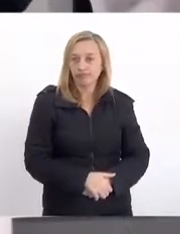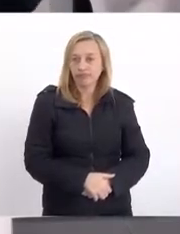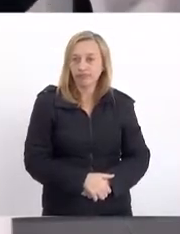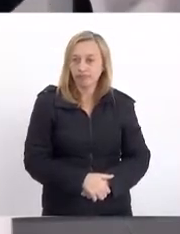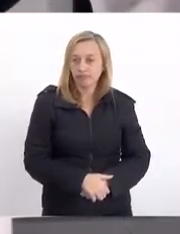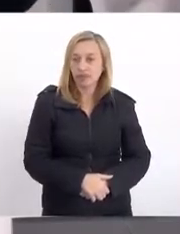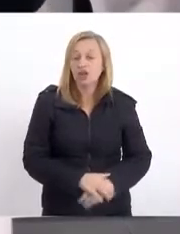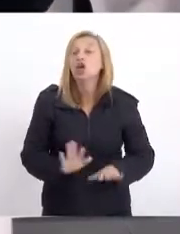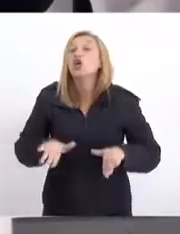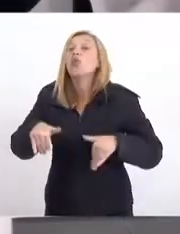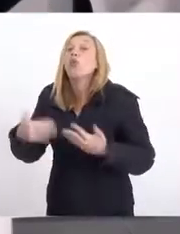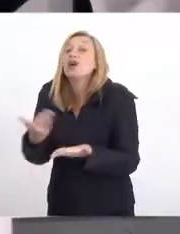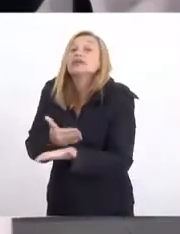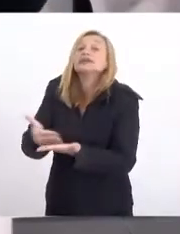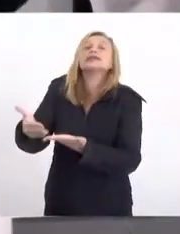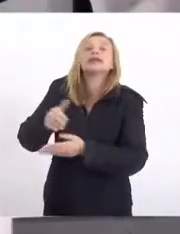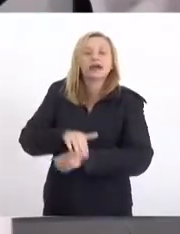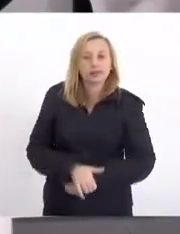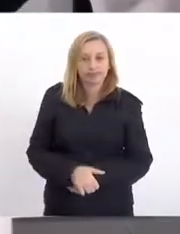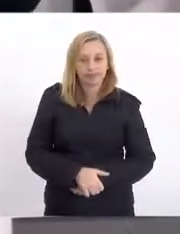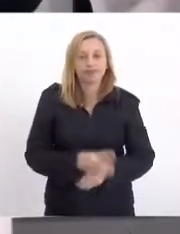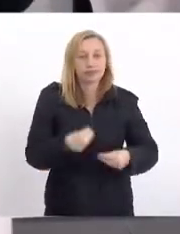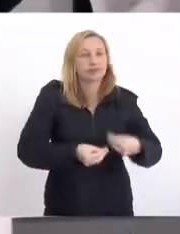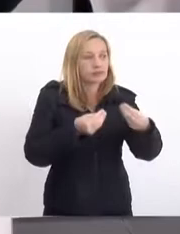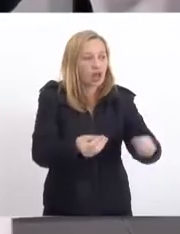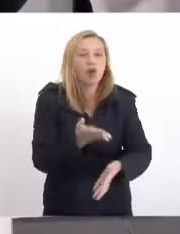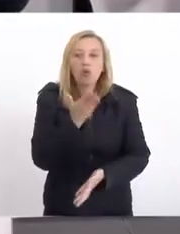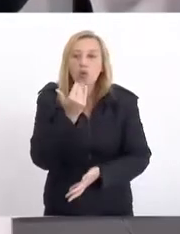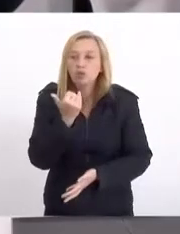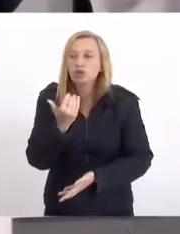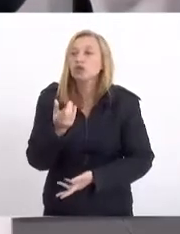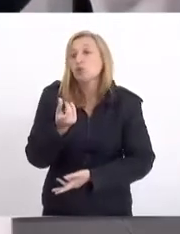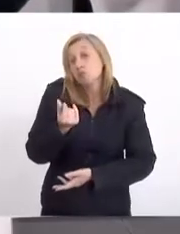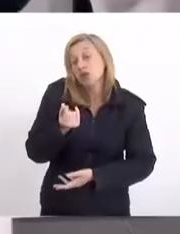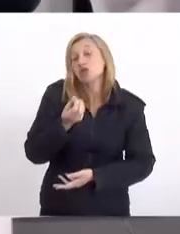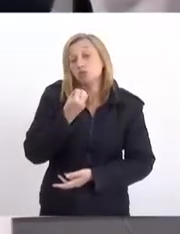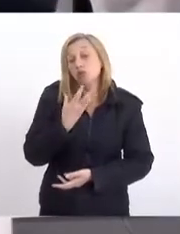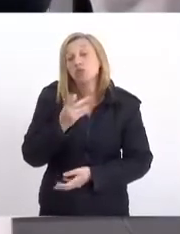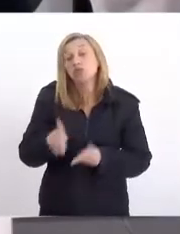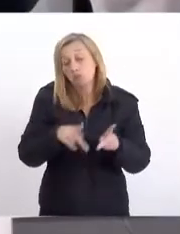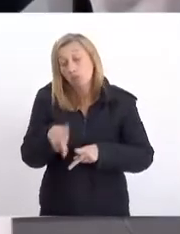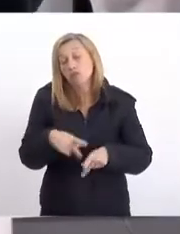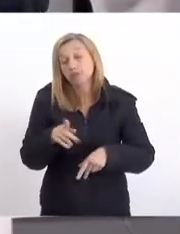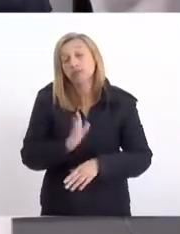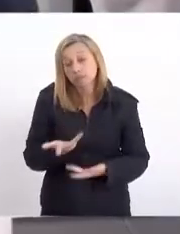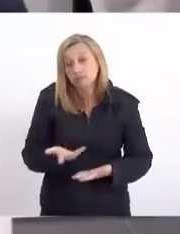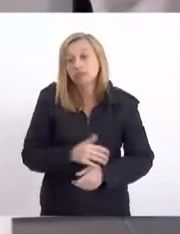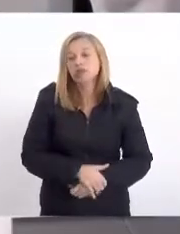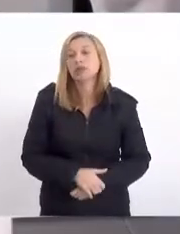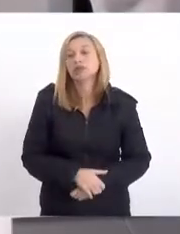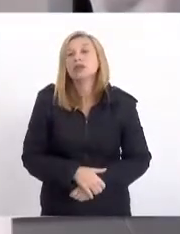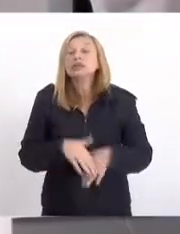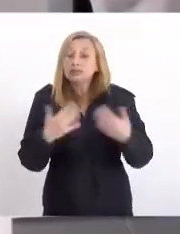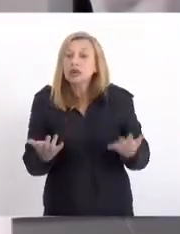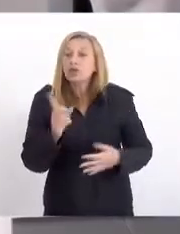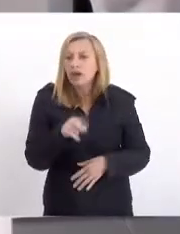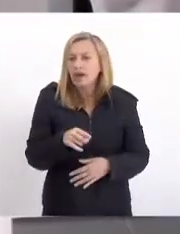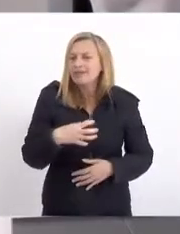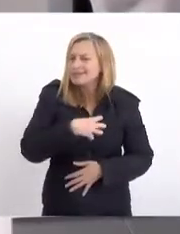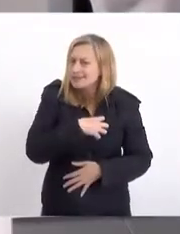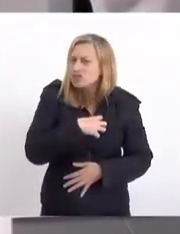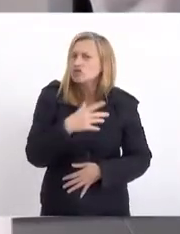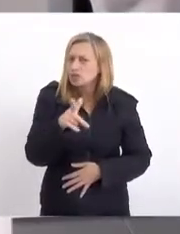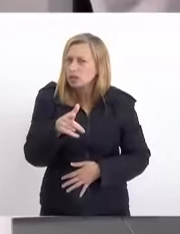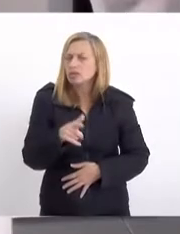fato implantados e dar comida a preços acessíveis para a população, né? Então, é nesse